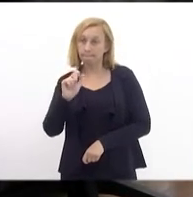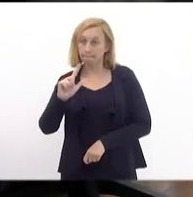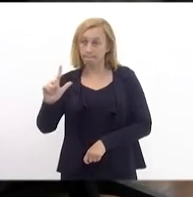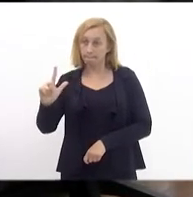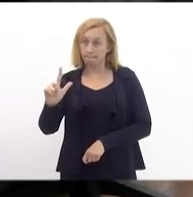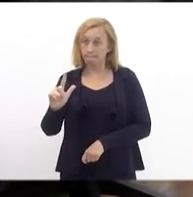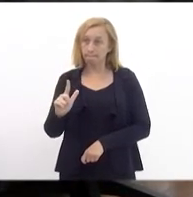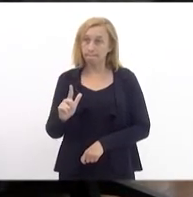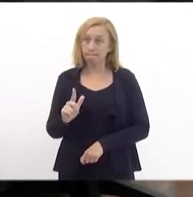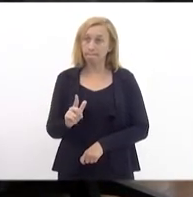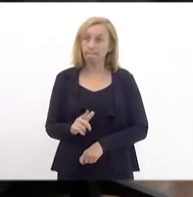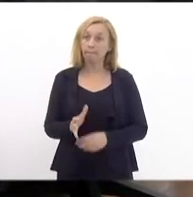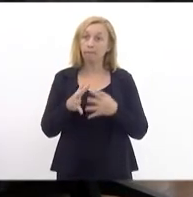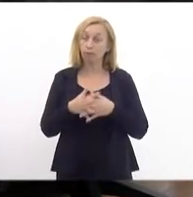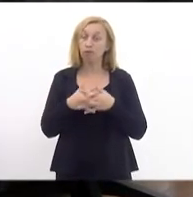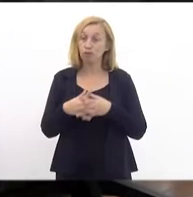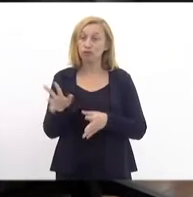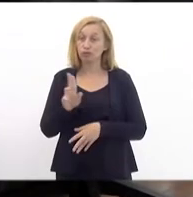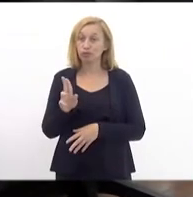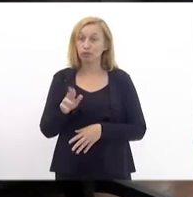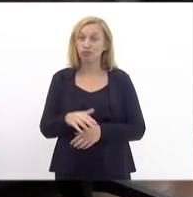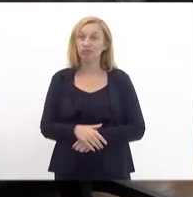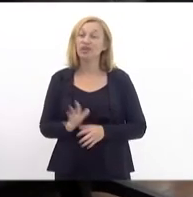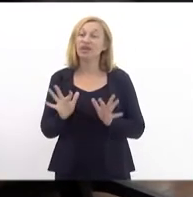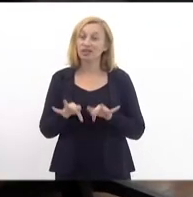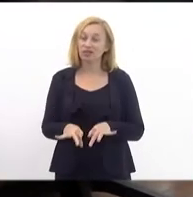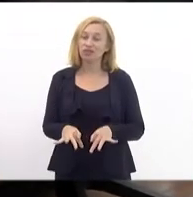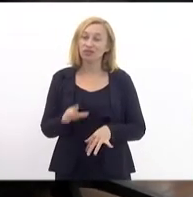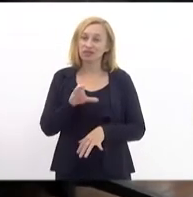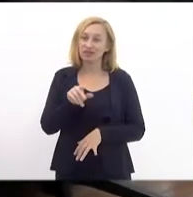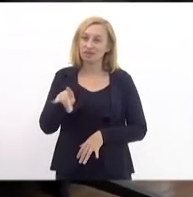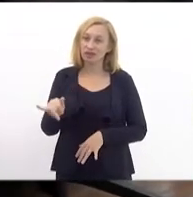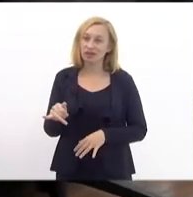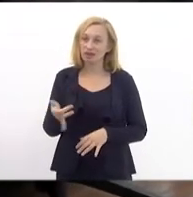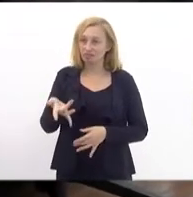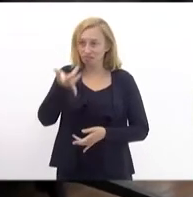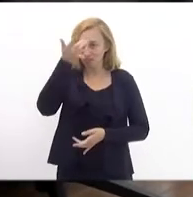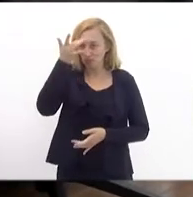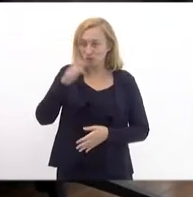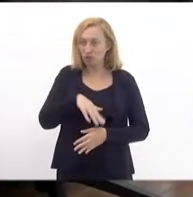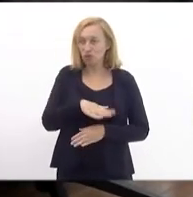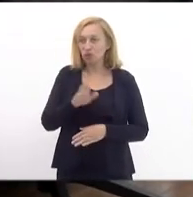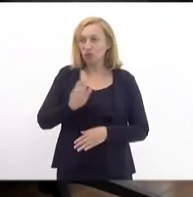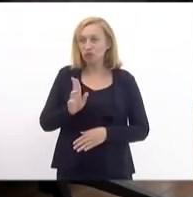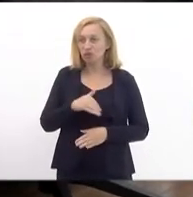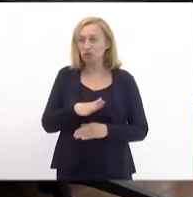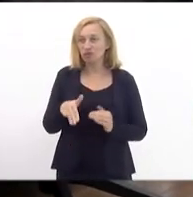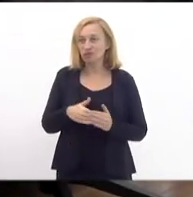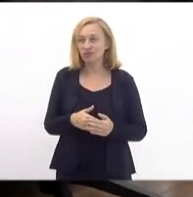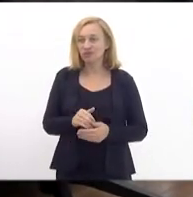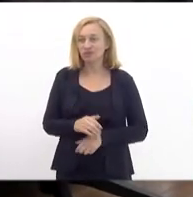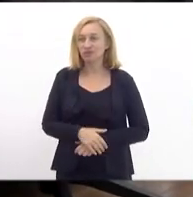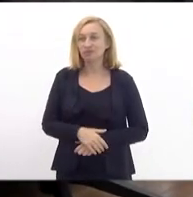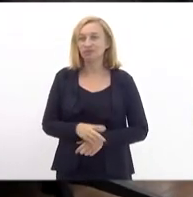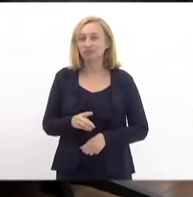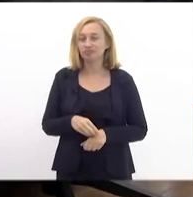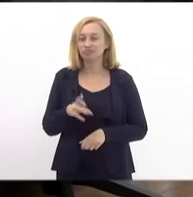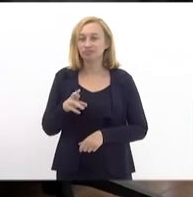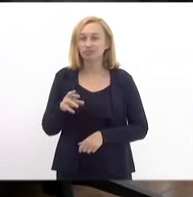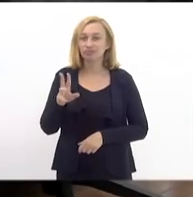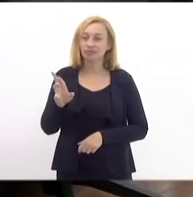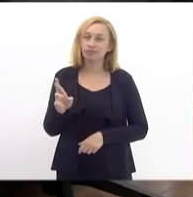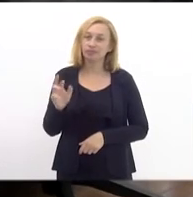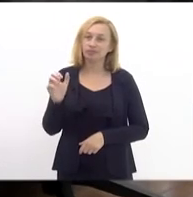eu fazendo minhas confusões de nome, mas até o final da CPI eu gravo o nome todo mundo. Tá bom, tá bom. A doutora Raquel